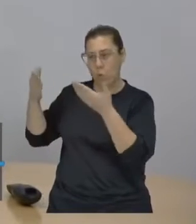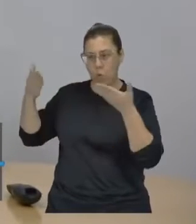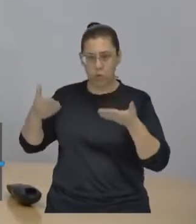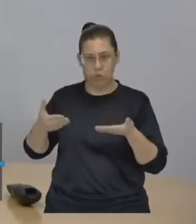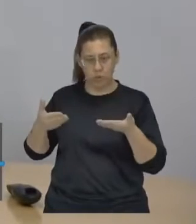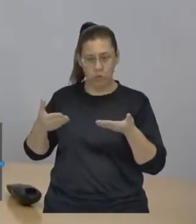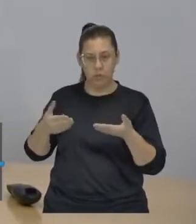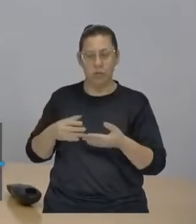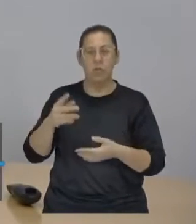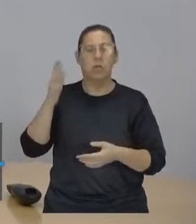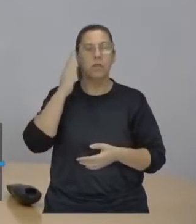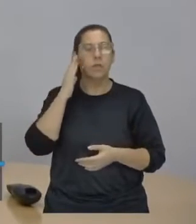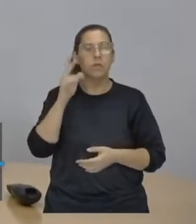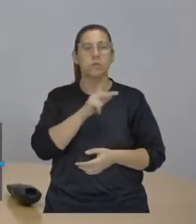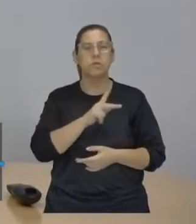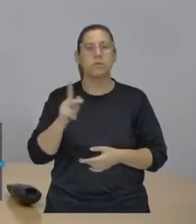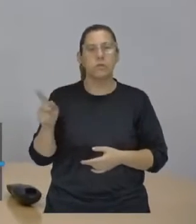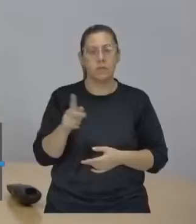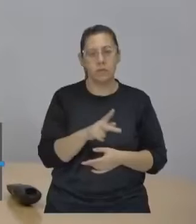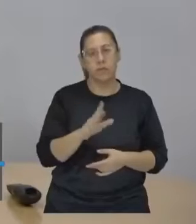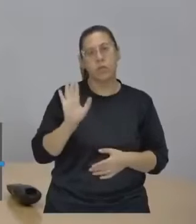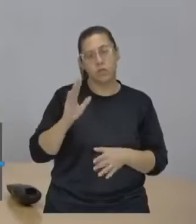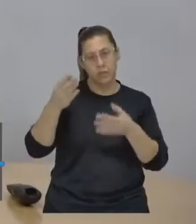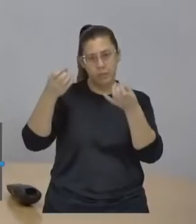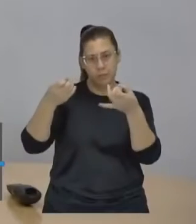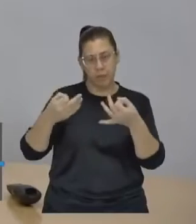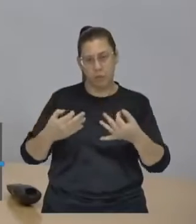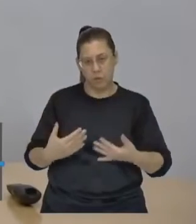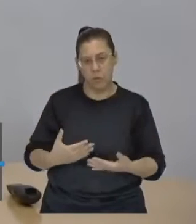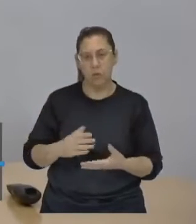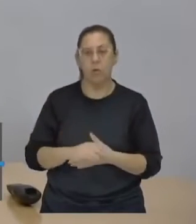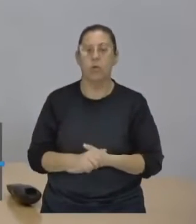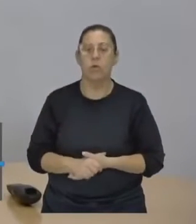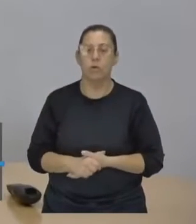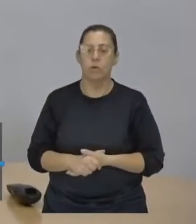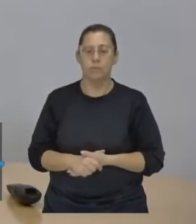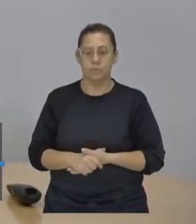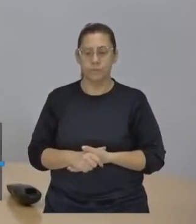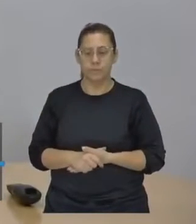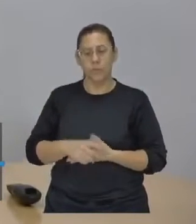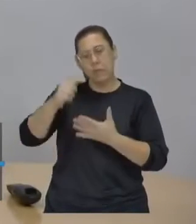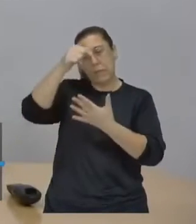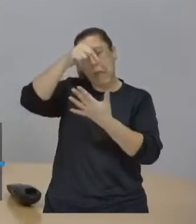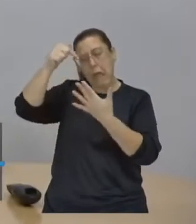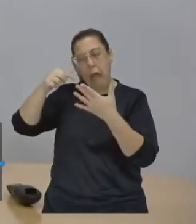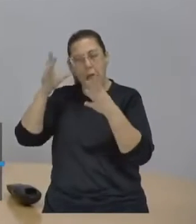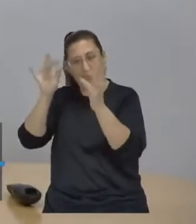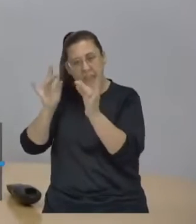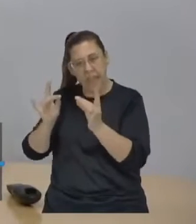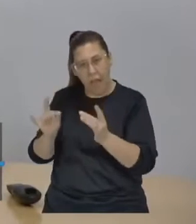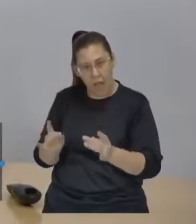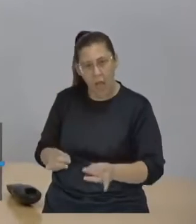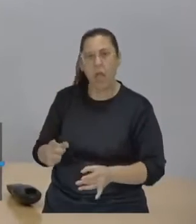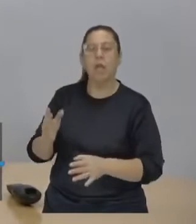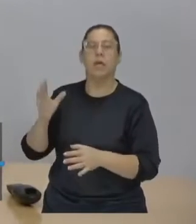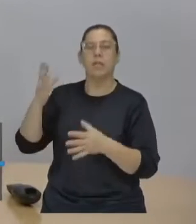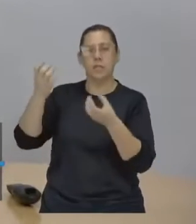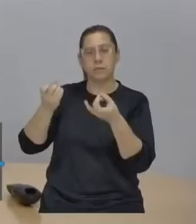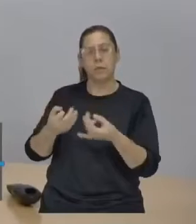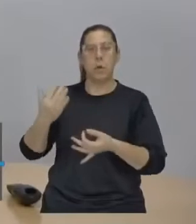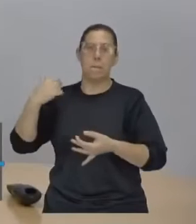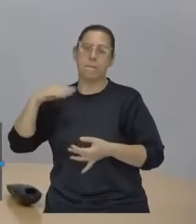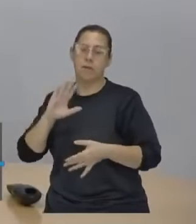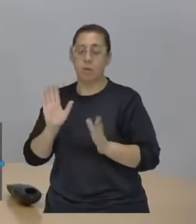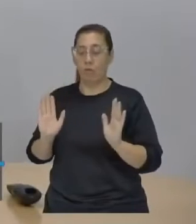assim, e eu sei que os professores de vocês já devem ter explicado isso com mais profundidade até. Ok? Então, a gente